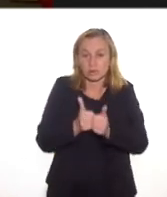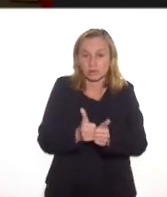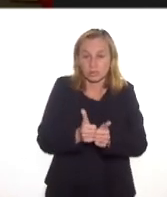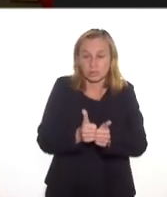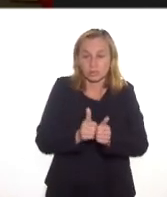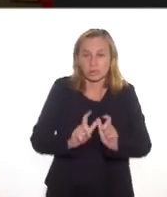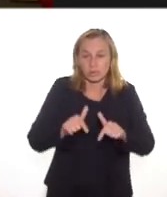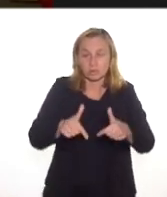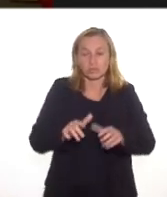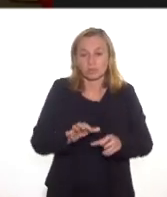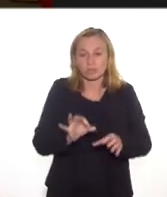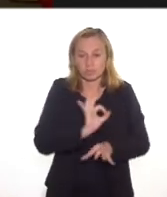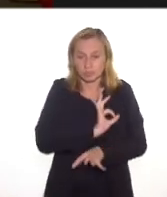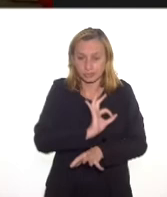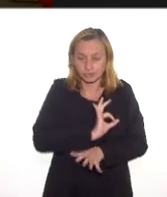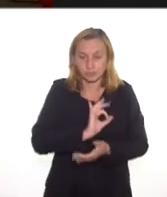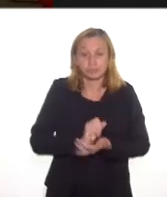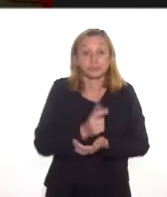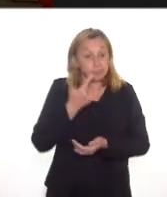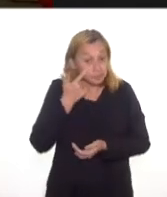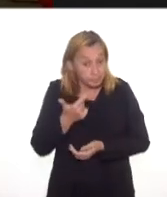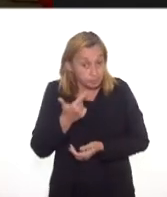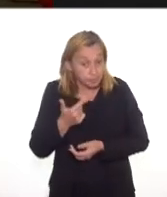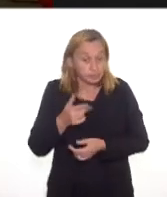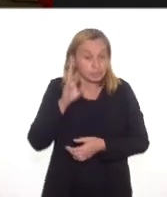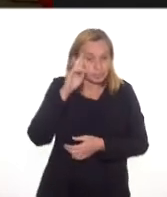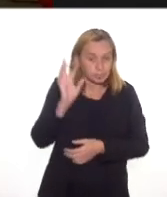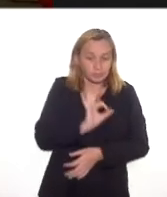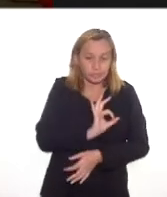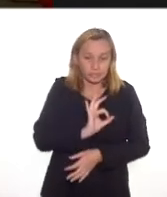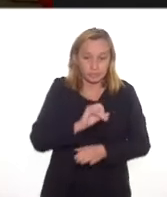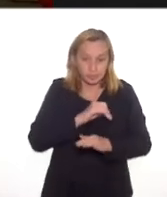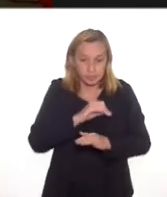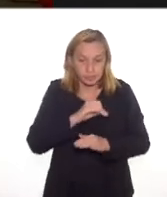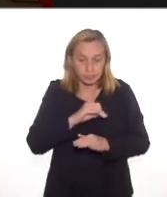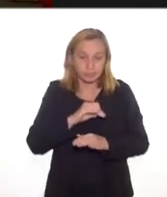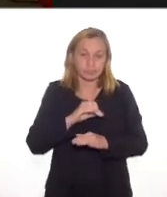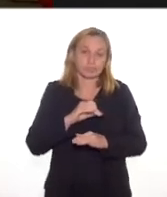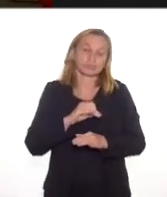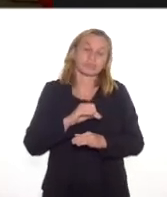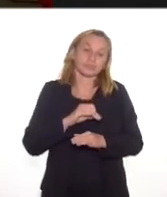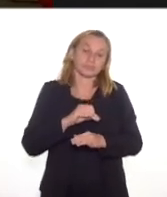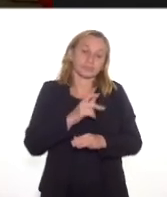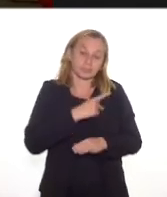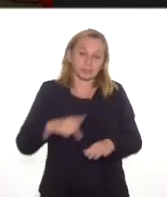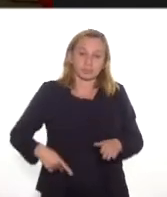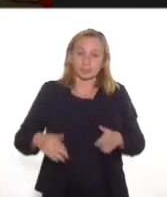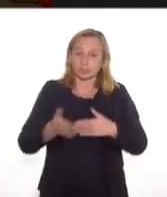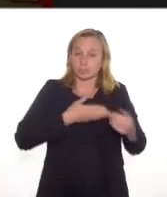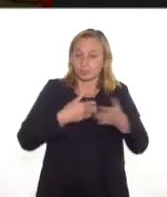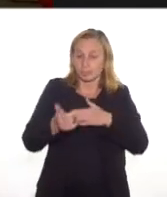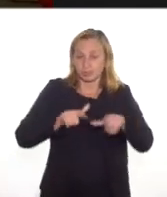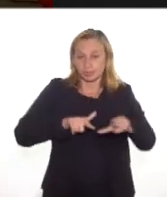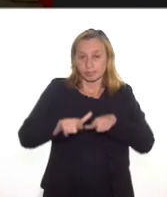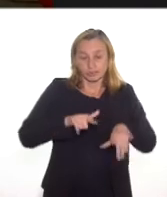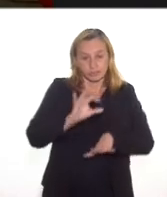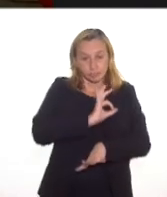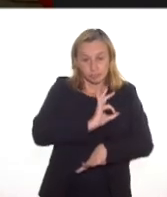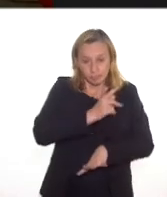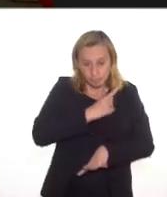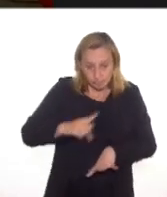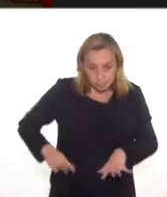ação policial. Temos que ver, senhora presidenta, que toda e qualquer operação policial que preveja, inclusive,